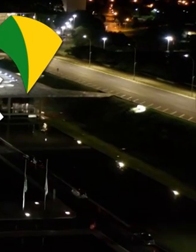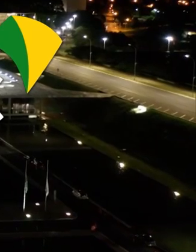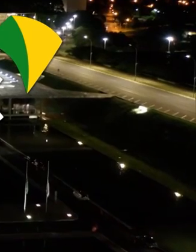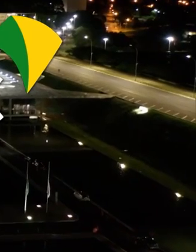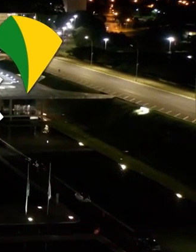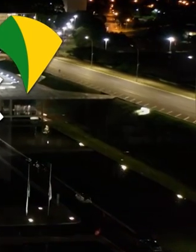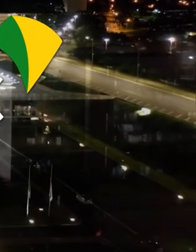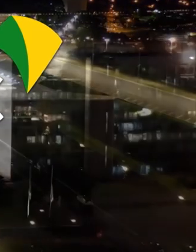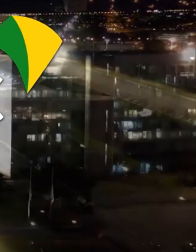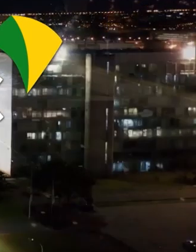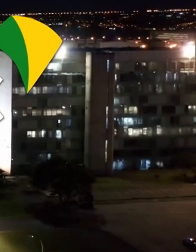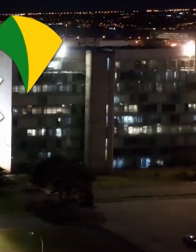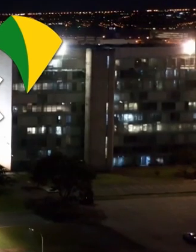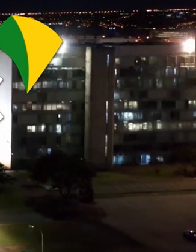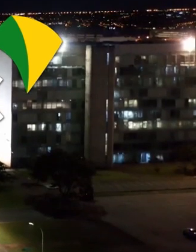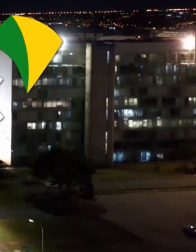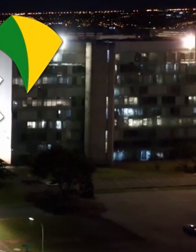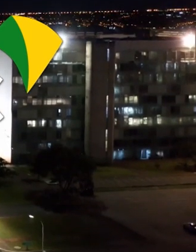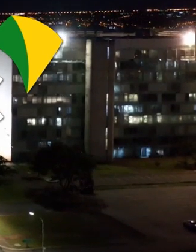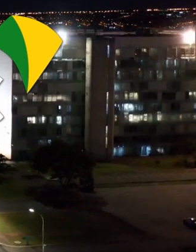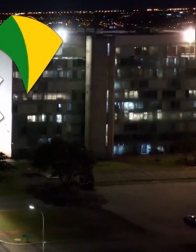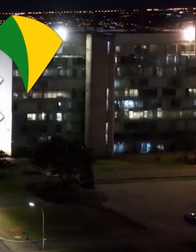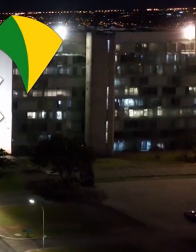e e